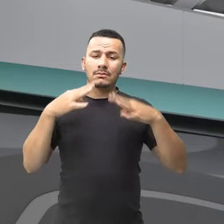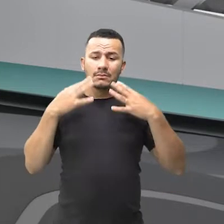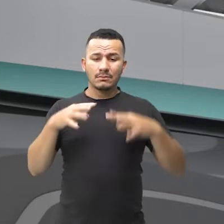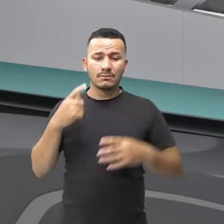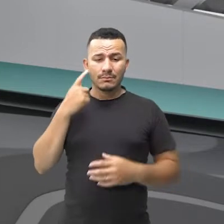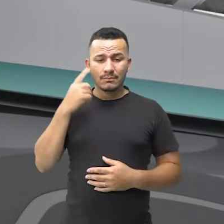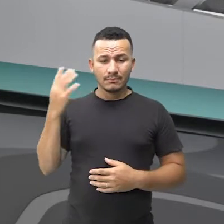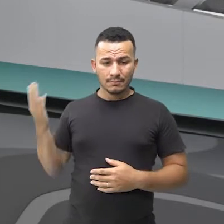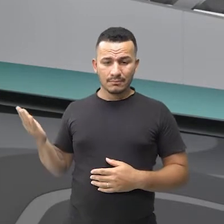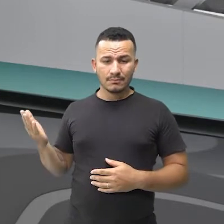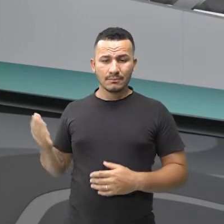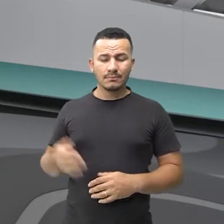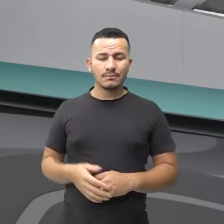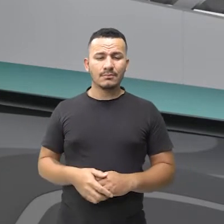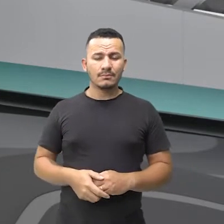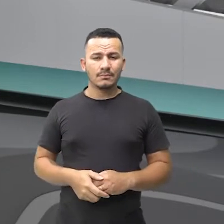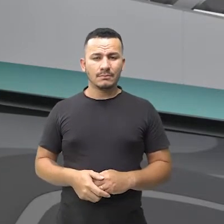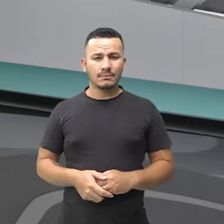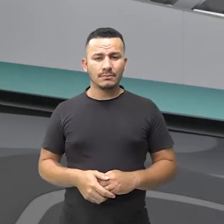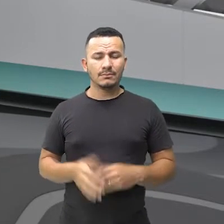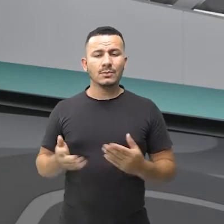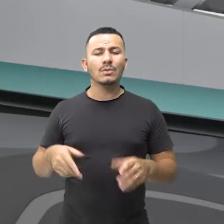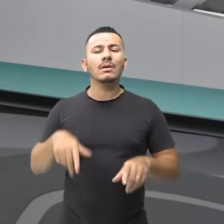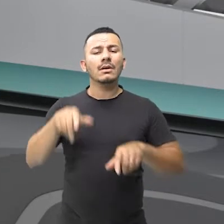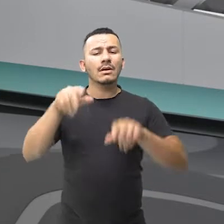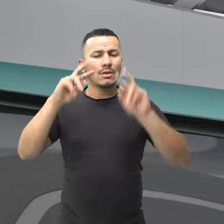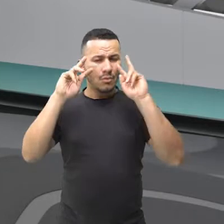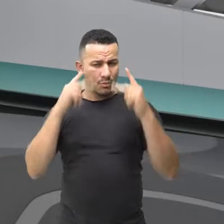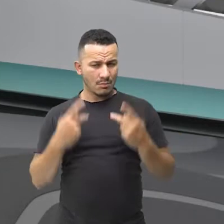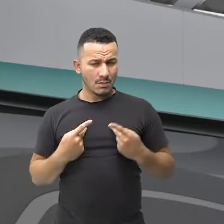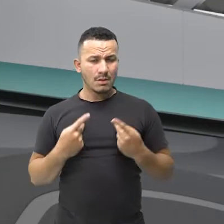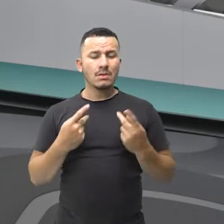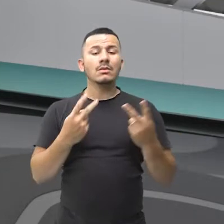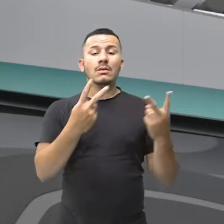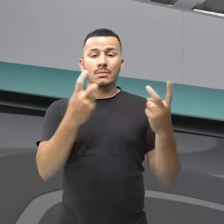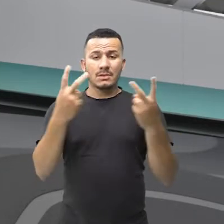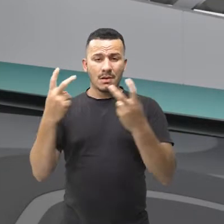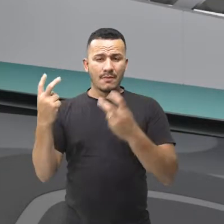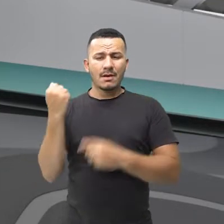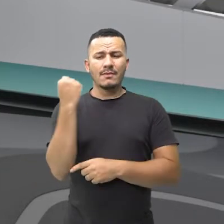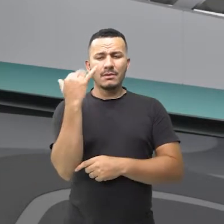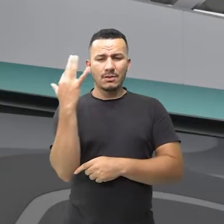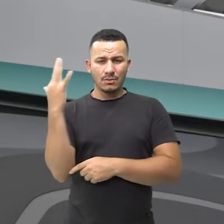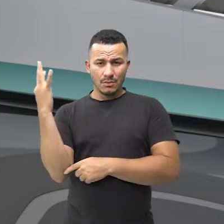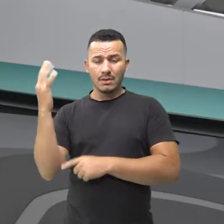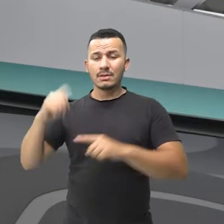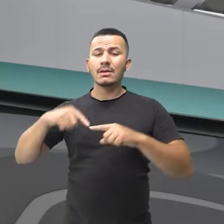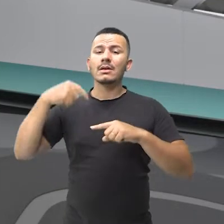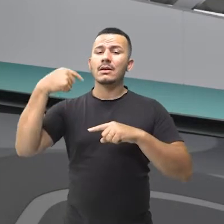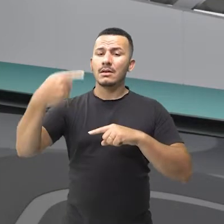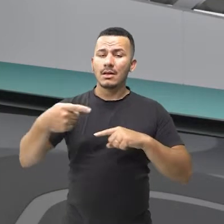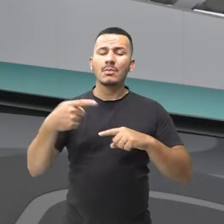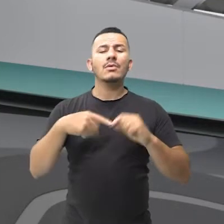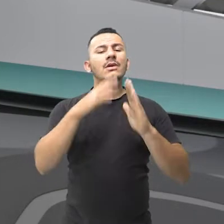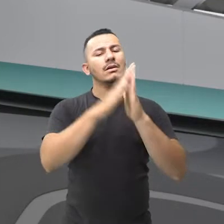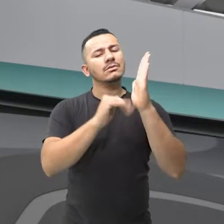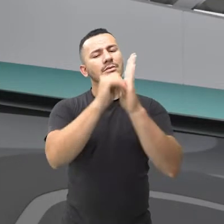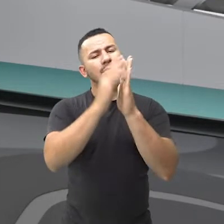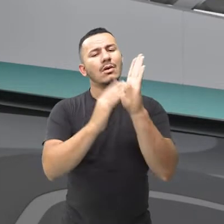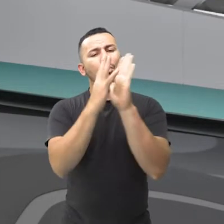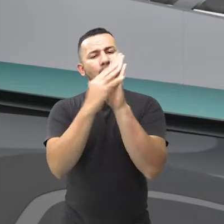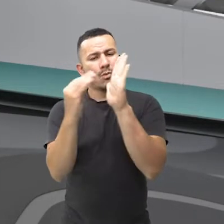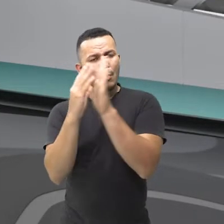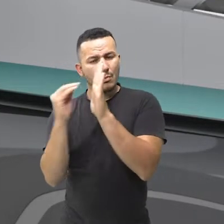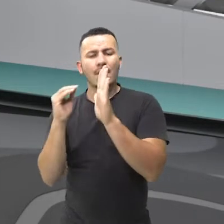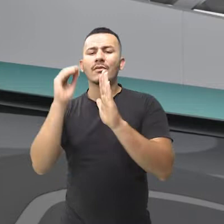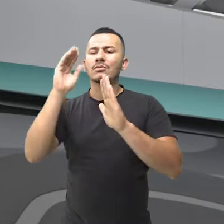como vocês podem ver, ou seja, o ser humano observava a natureza e reproduzia essas